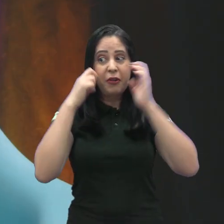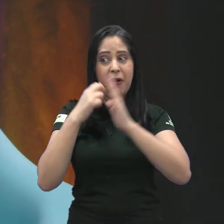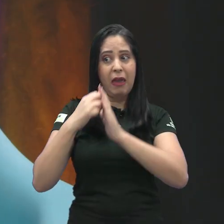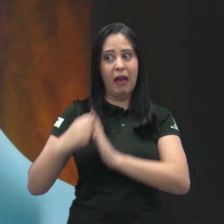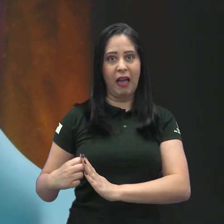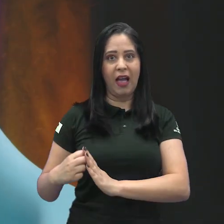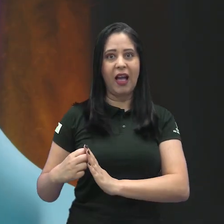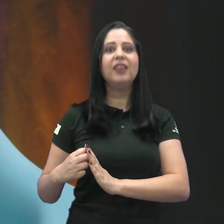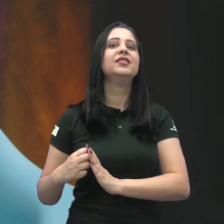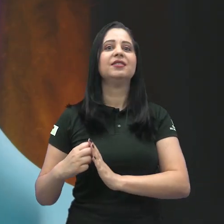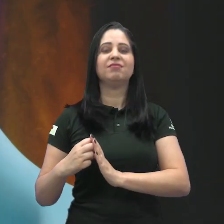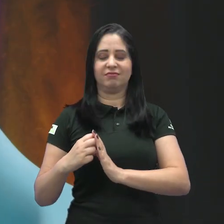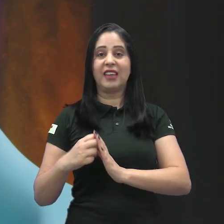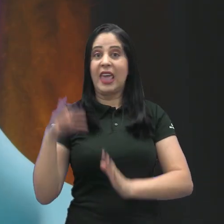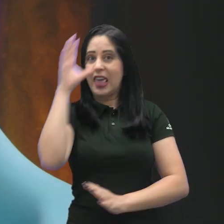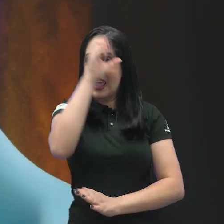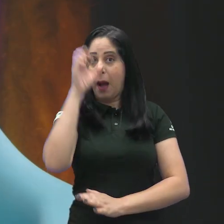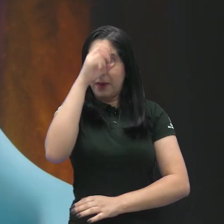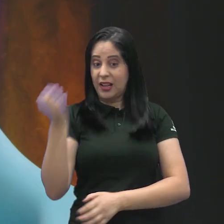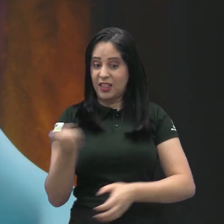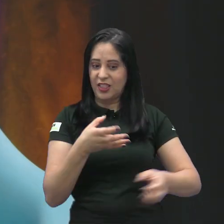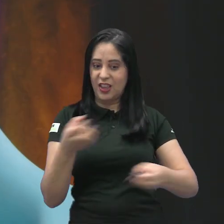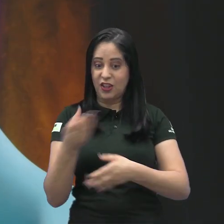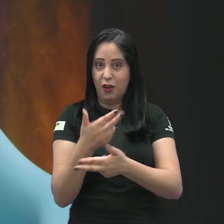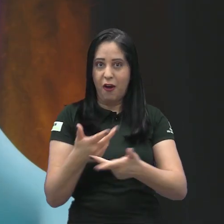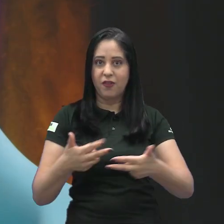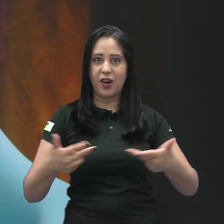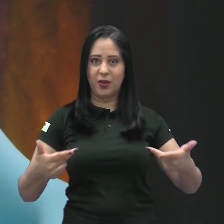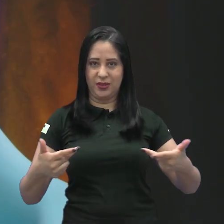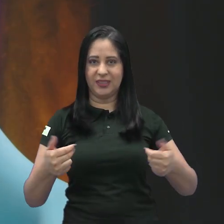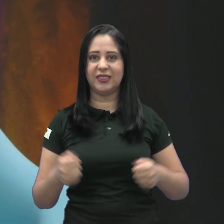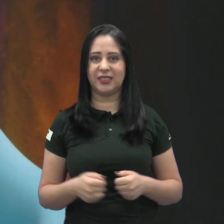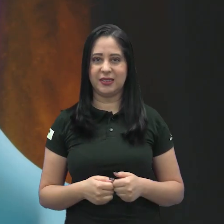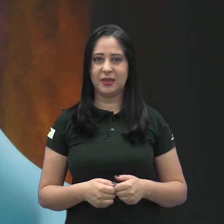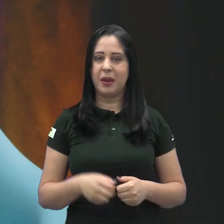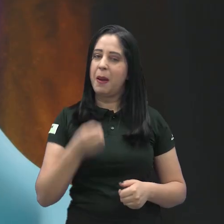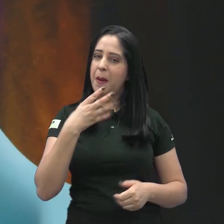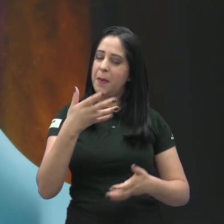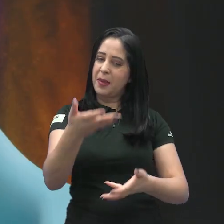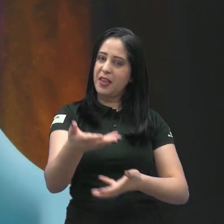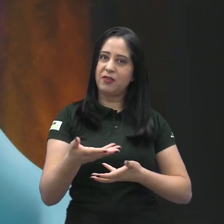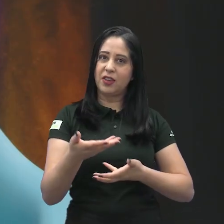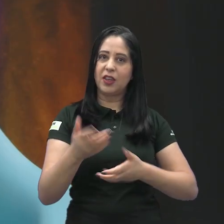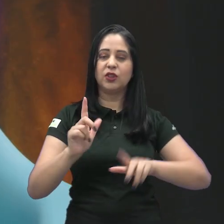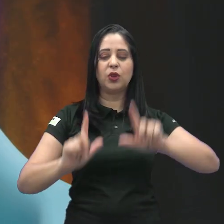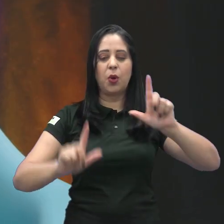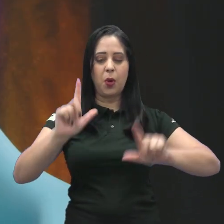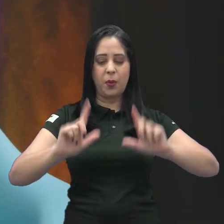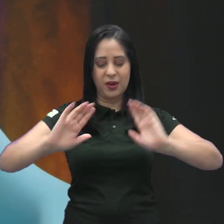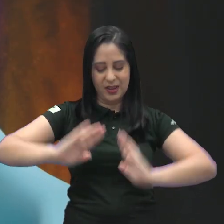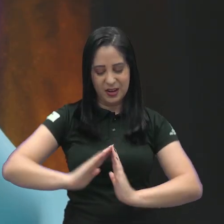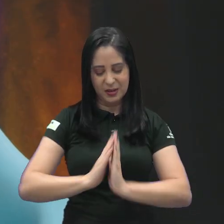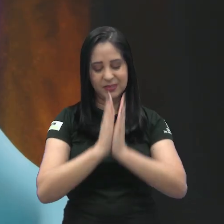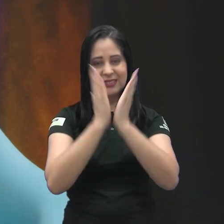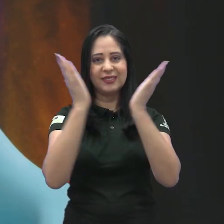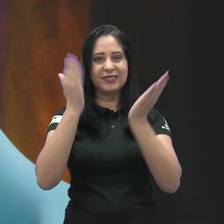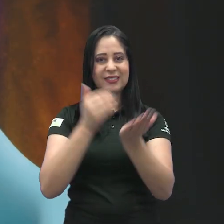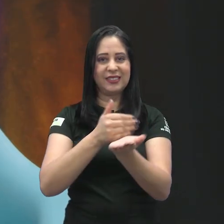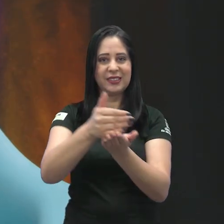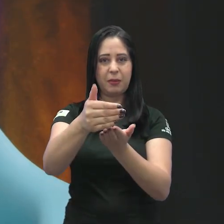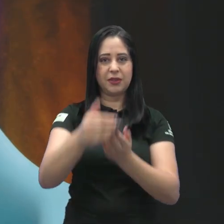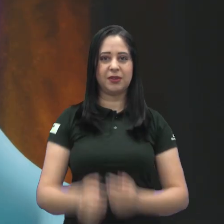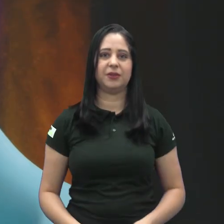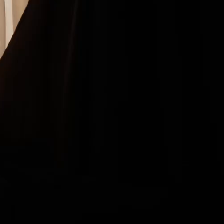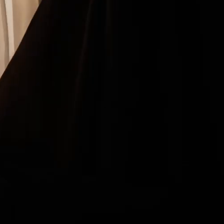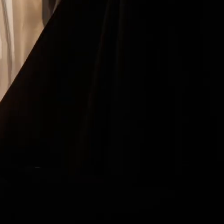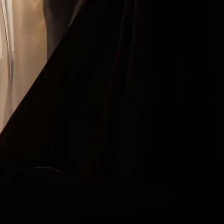bloqueios, se conectar com novas possibilidades e mostrar a sua essência para o mundo. Seja muito bem-vindo, o Inspiração está